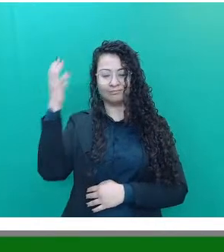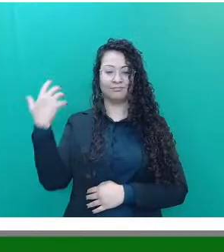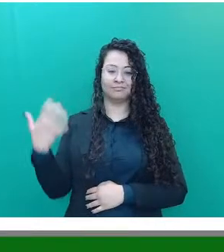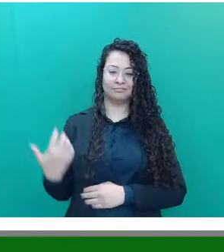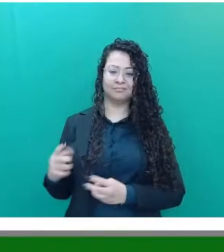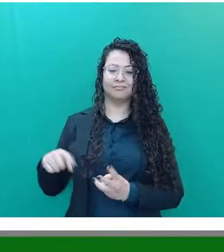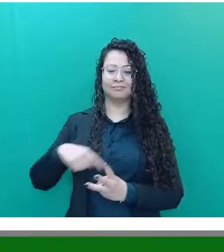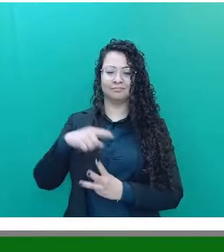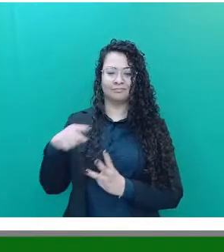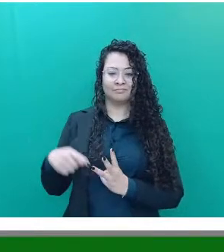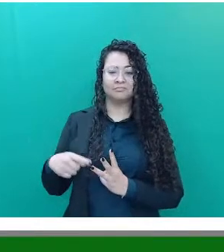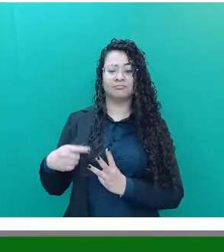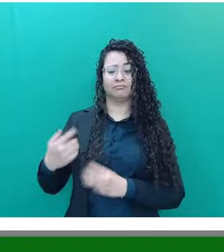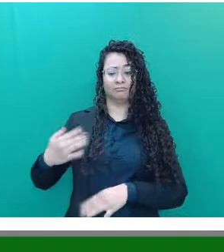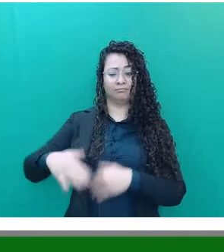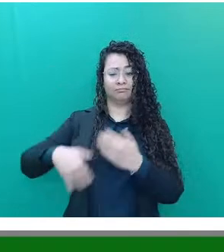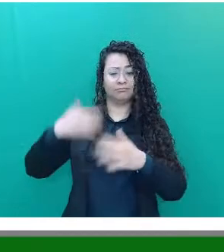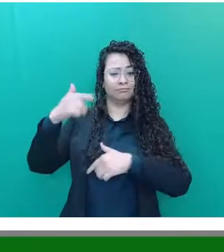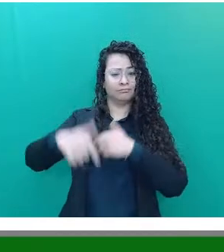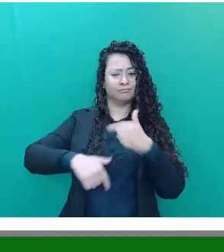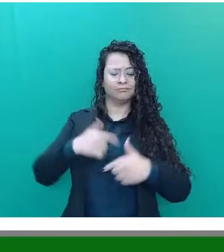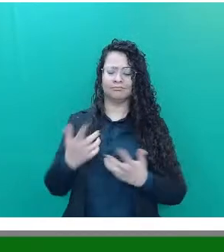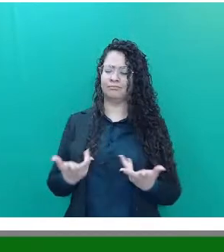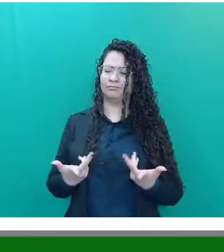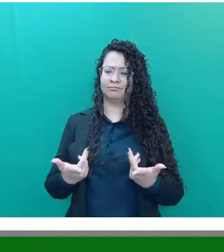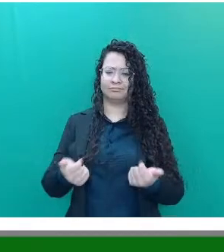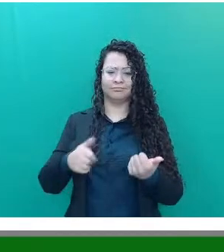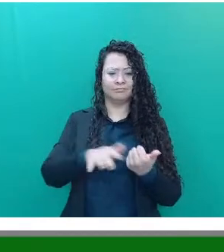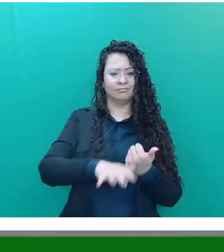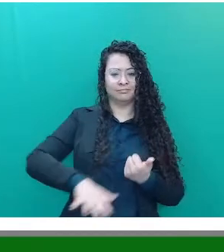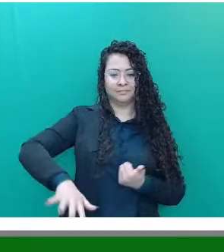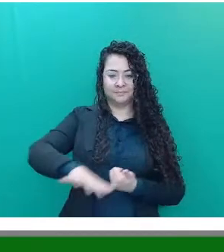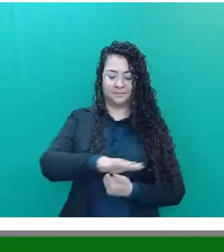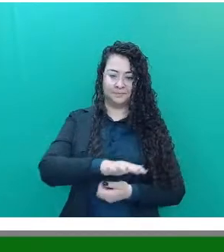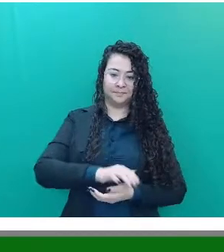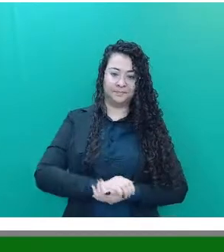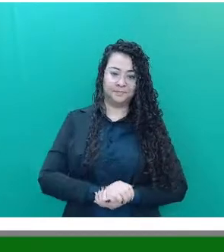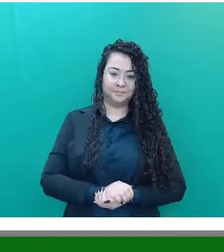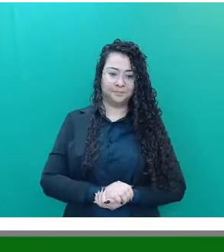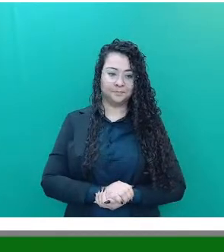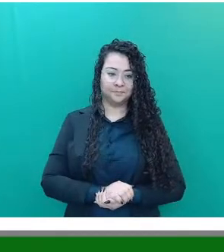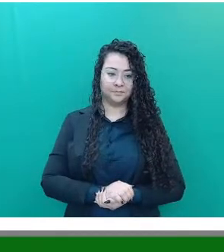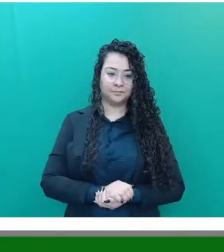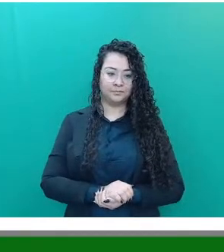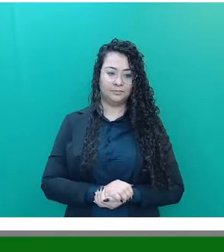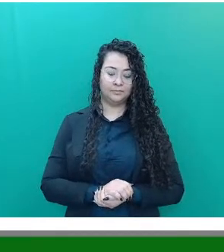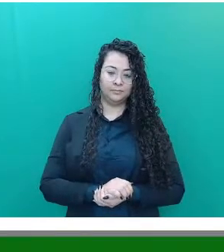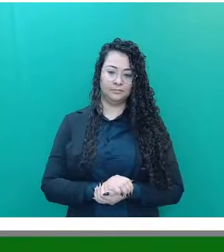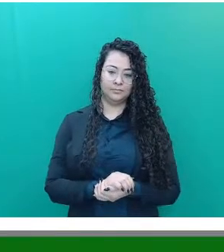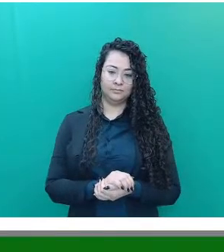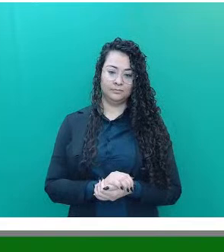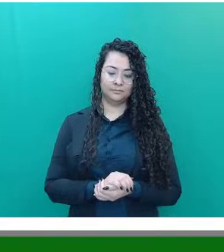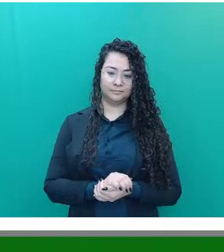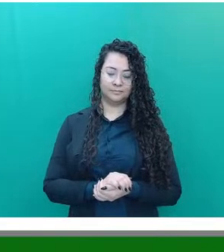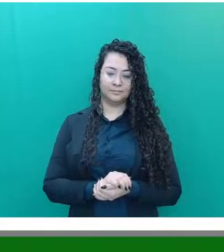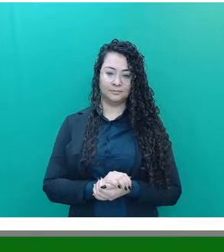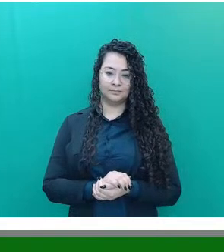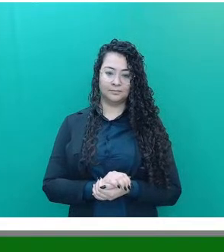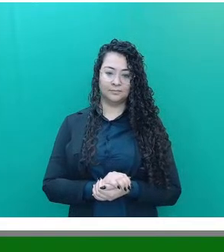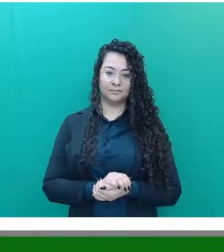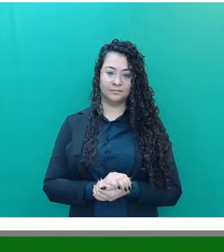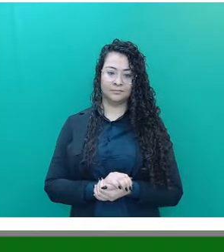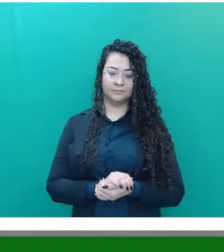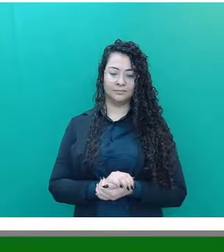tão importante e tão rica para a área. Tá? Dado esses pontos iniciais,